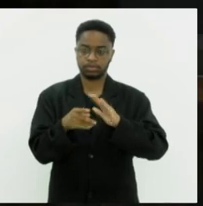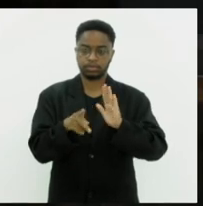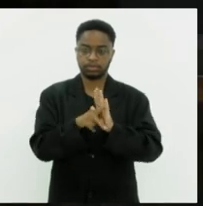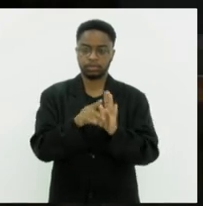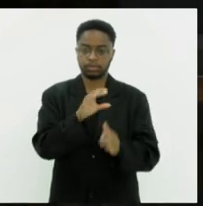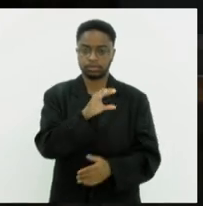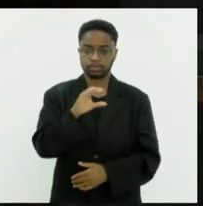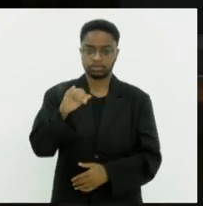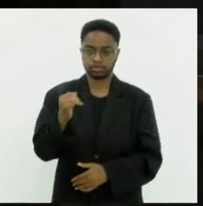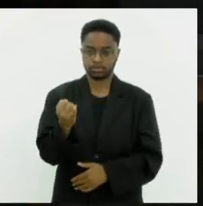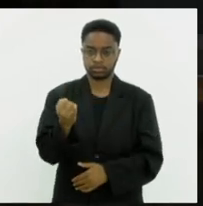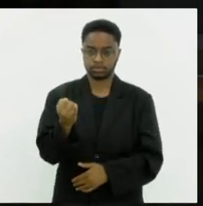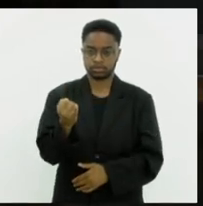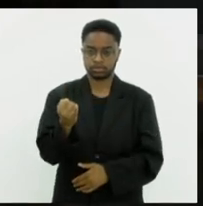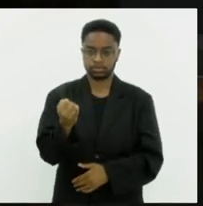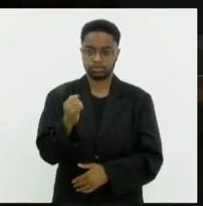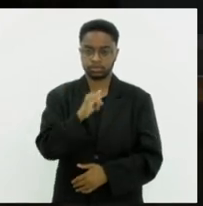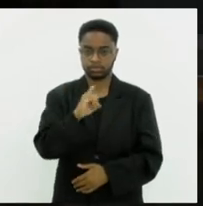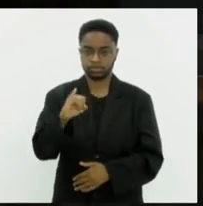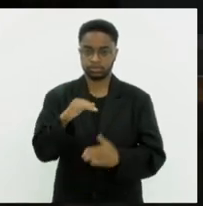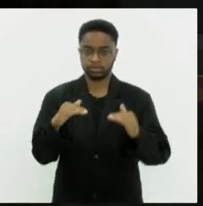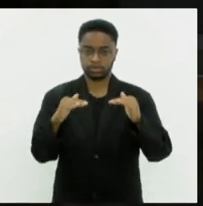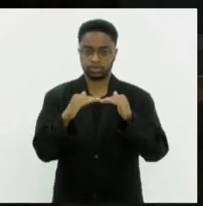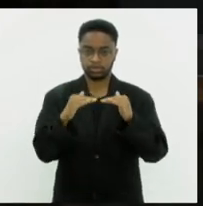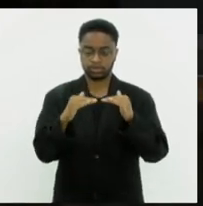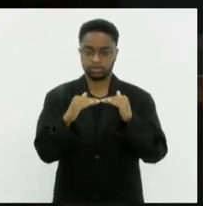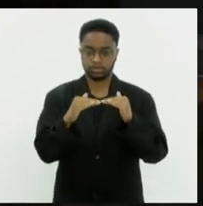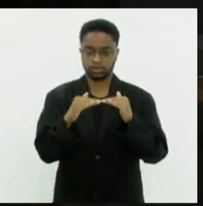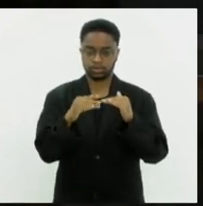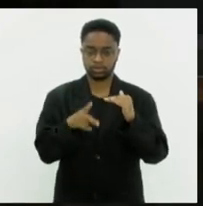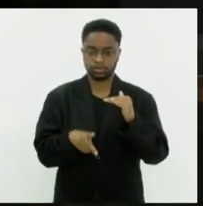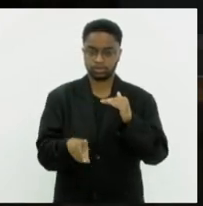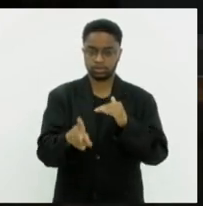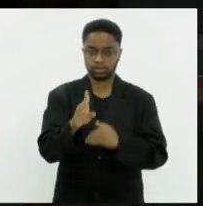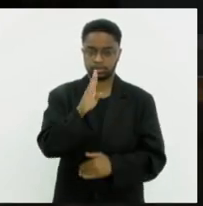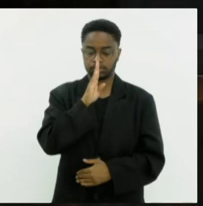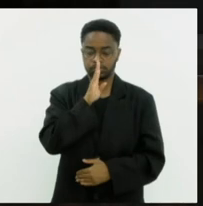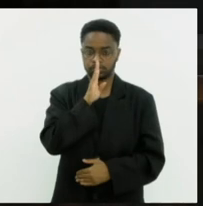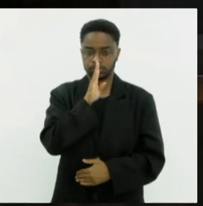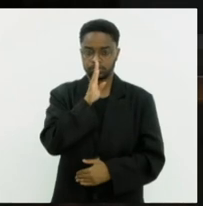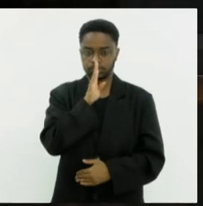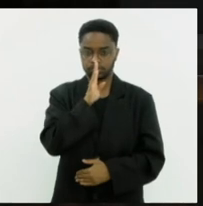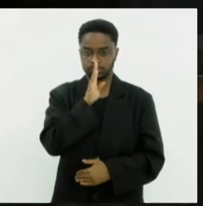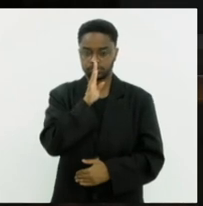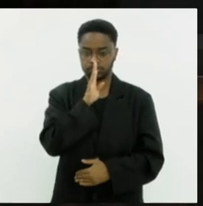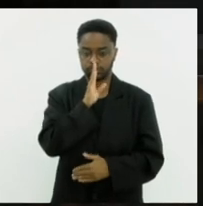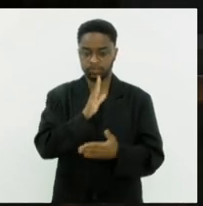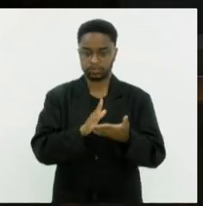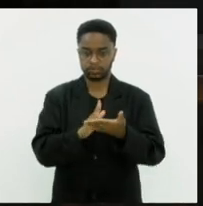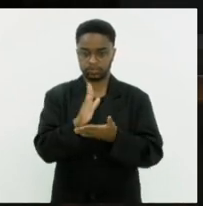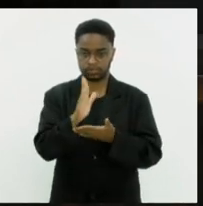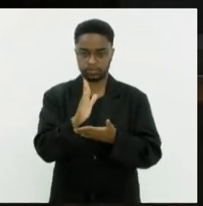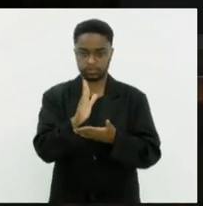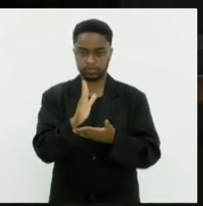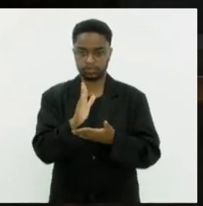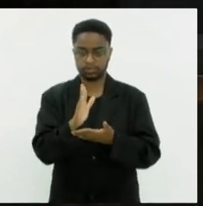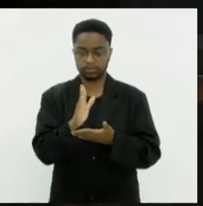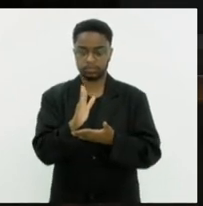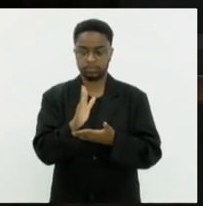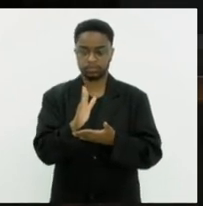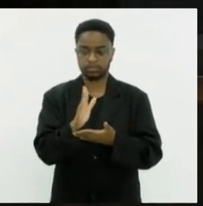CCJ. Os senhores que aprovam, permaneça como estão. Aprovado